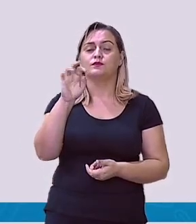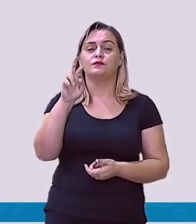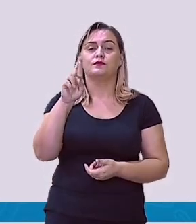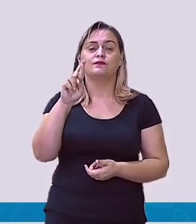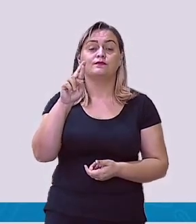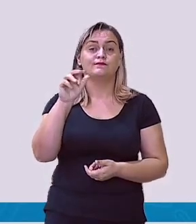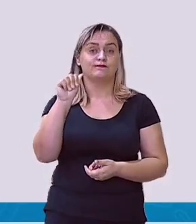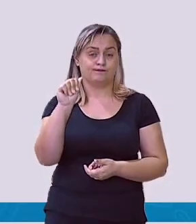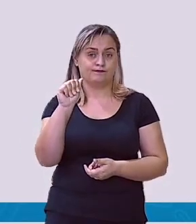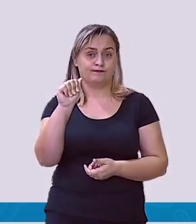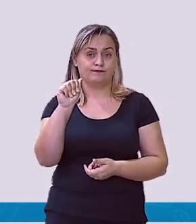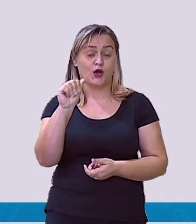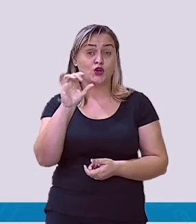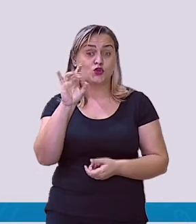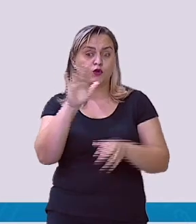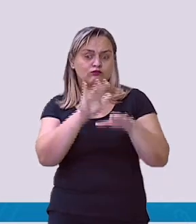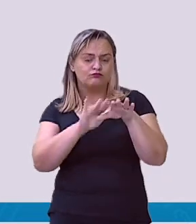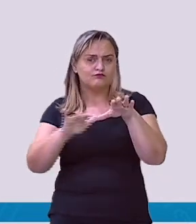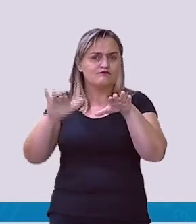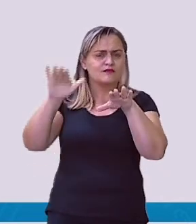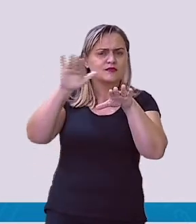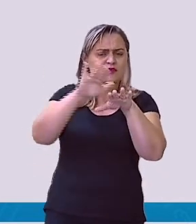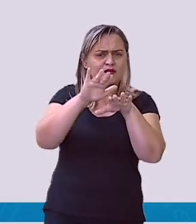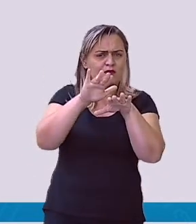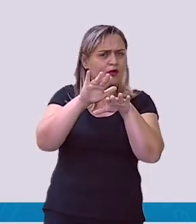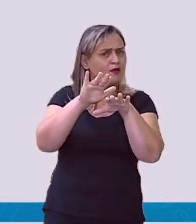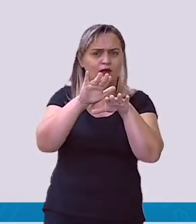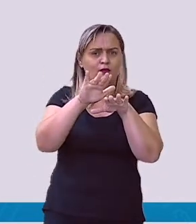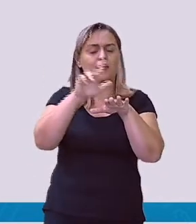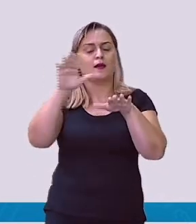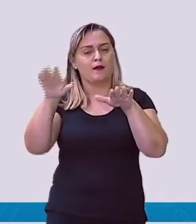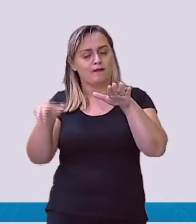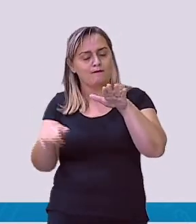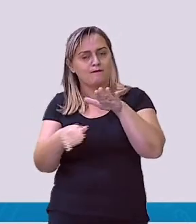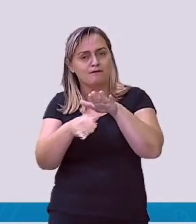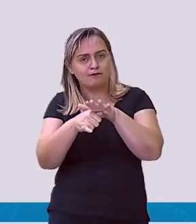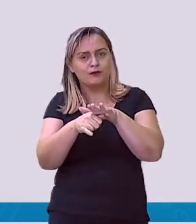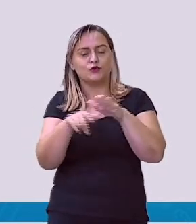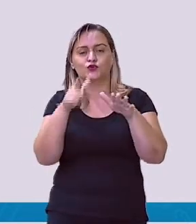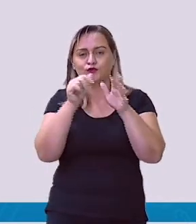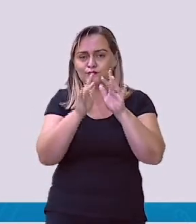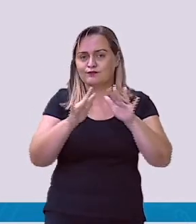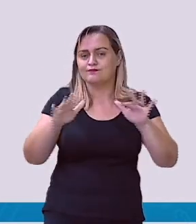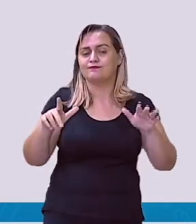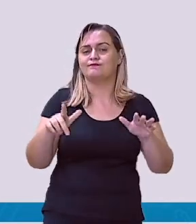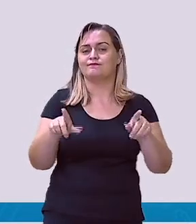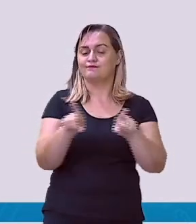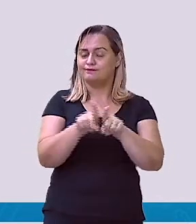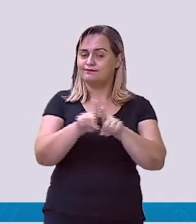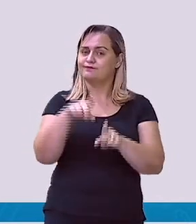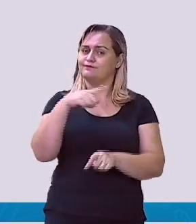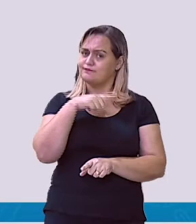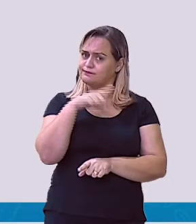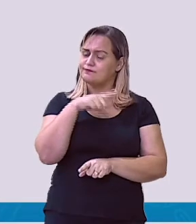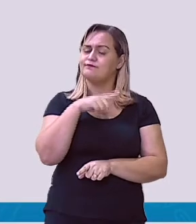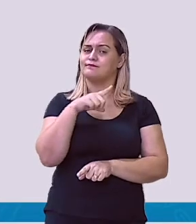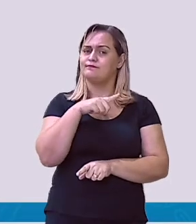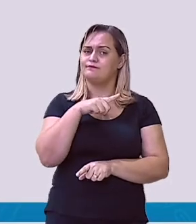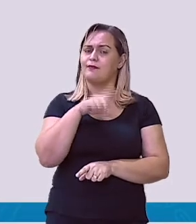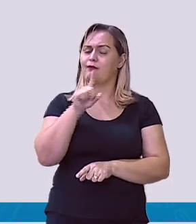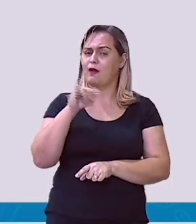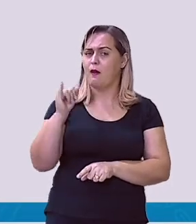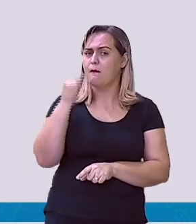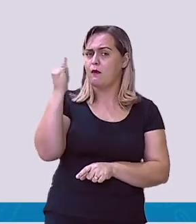entender, que essa interação, ela existe e ela é